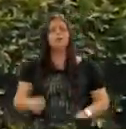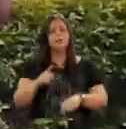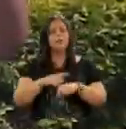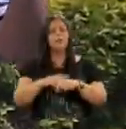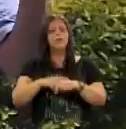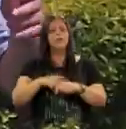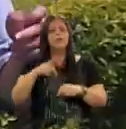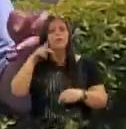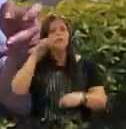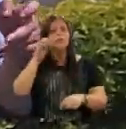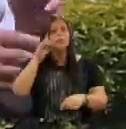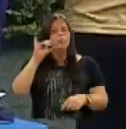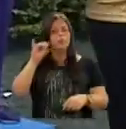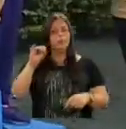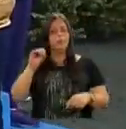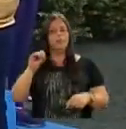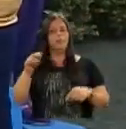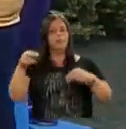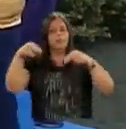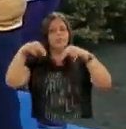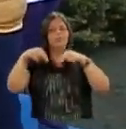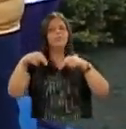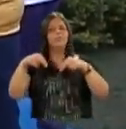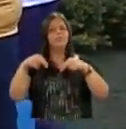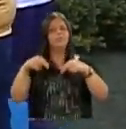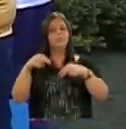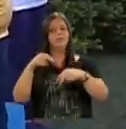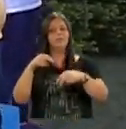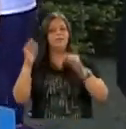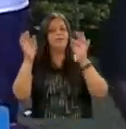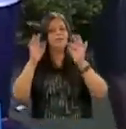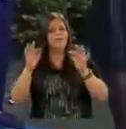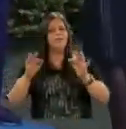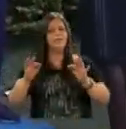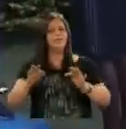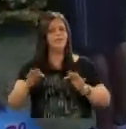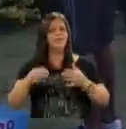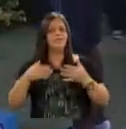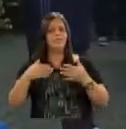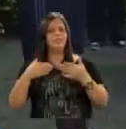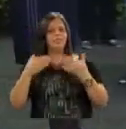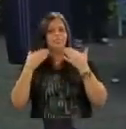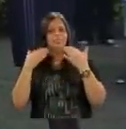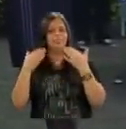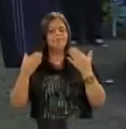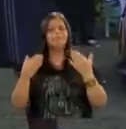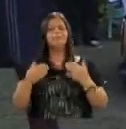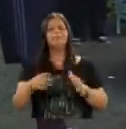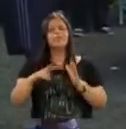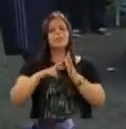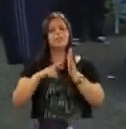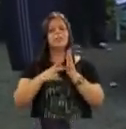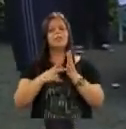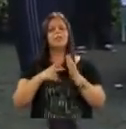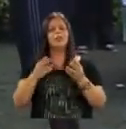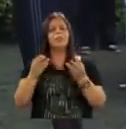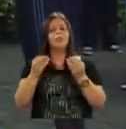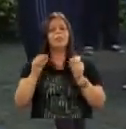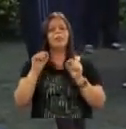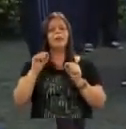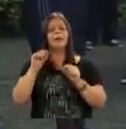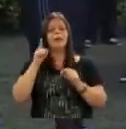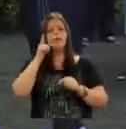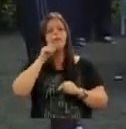felicidade extrapola receber a medalha pode até ser um ato simbólico significa muito para quem já é vencedor